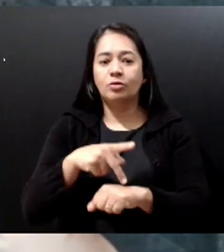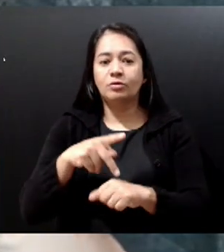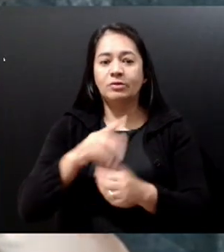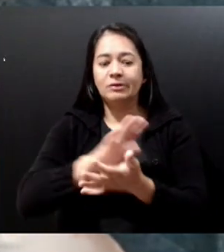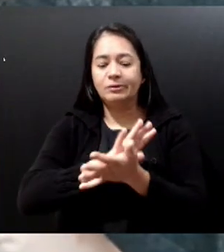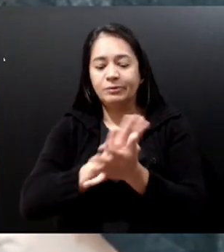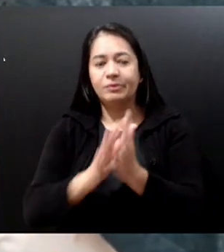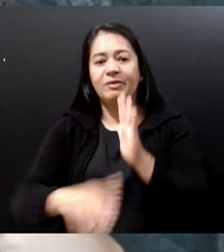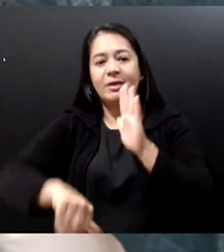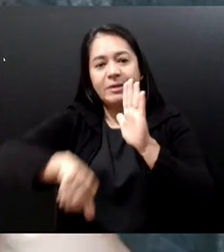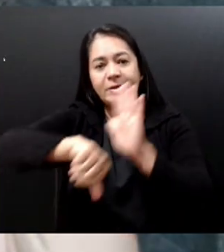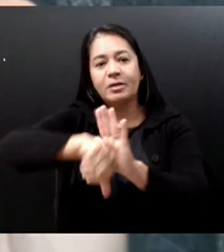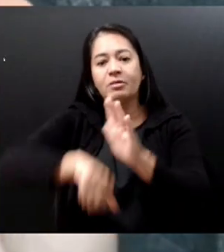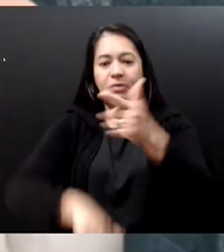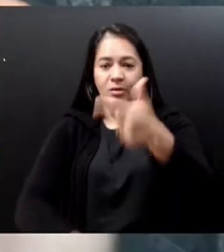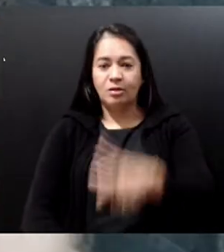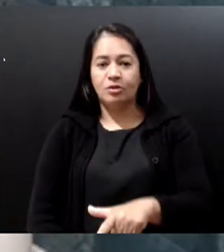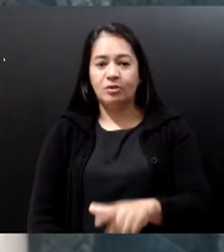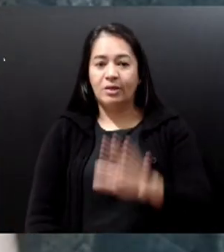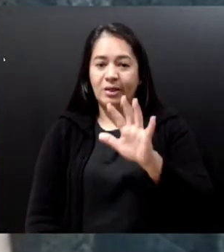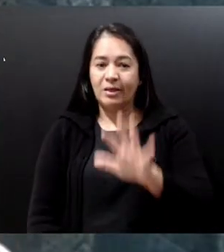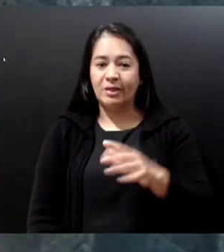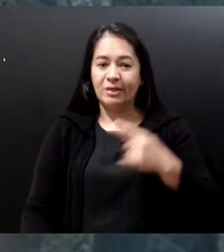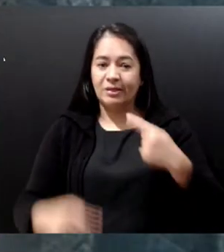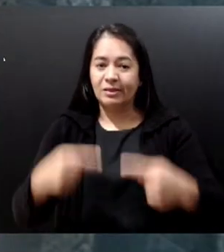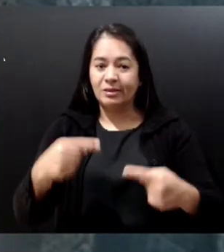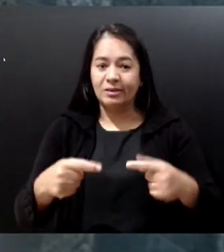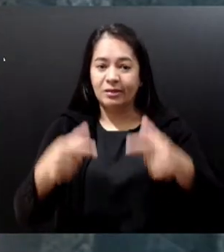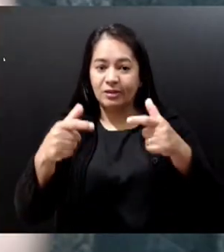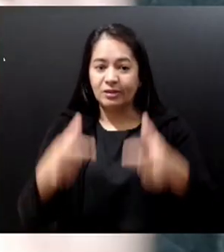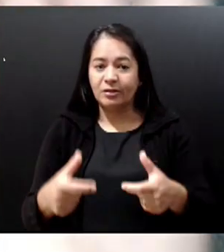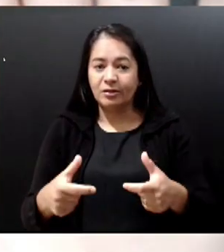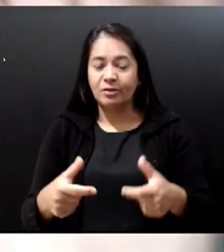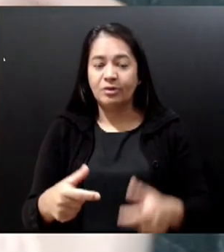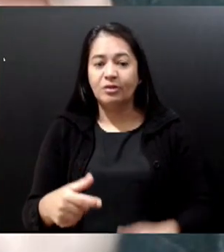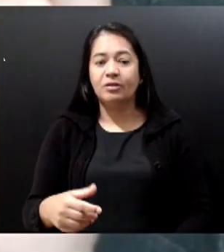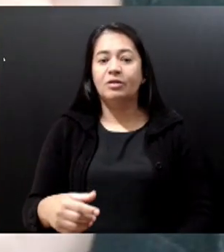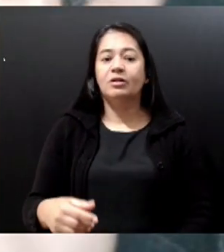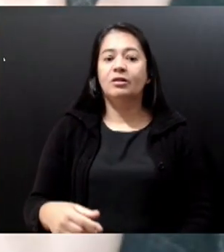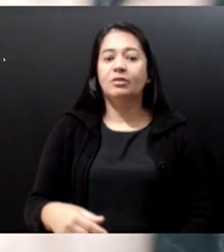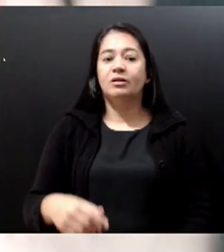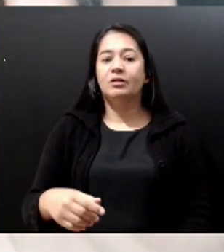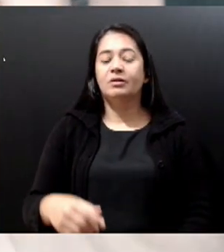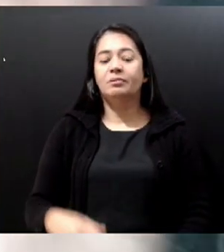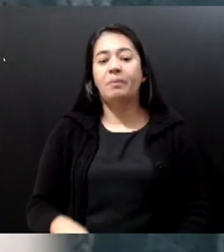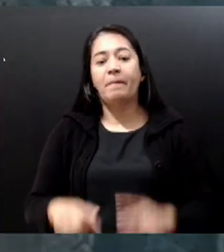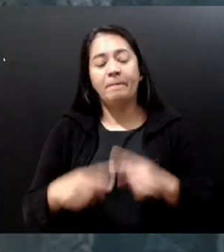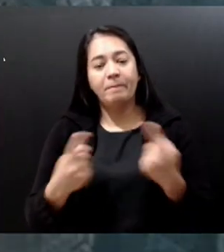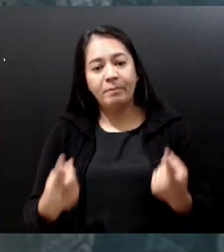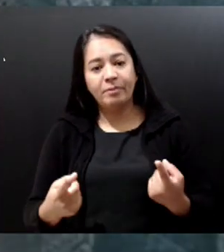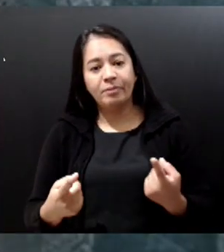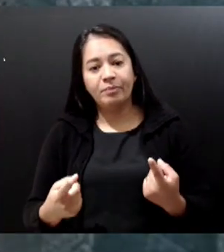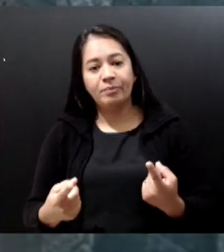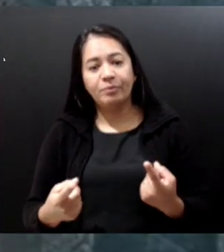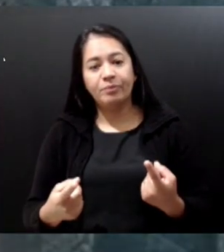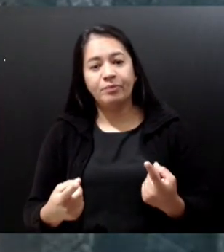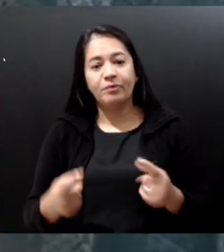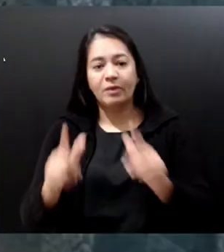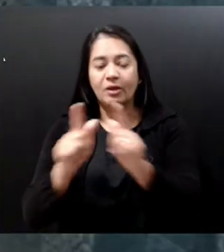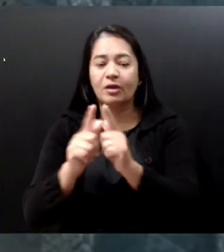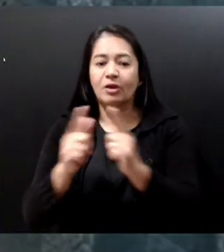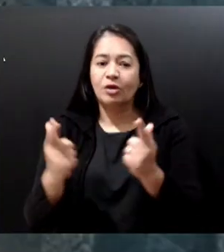discussão, isso é no legislativo, mas em virtude de grupos, e aqui eu não estou falando de religião, de espiritualidade, em virtude